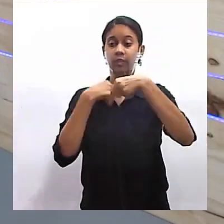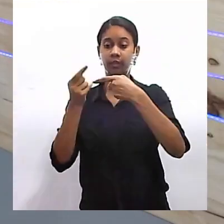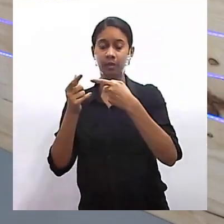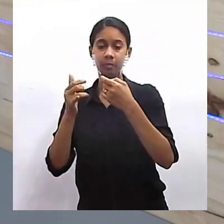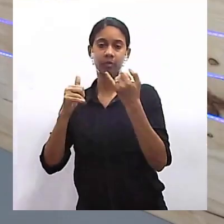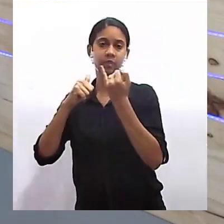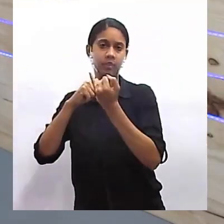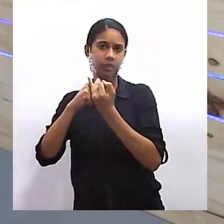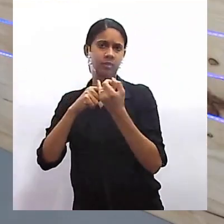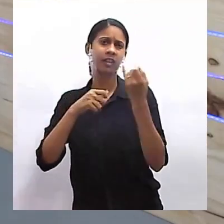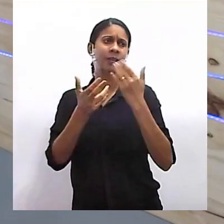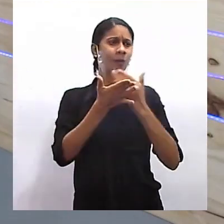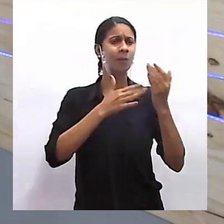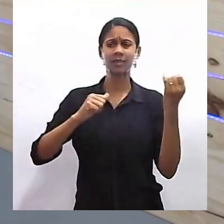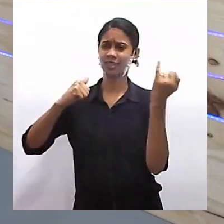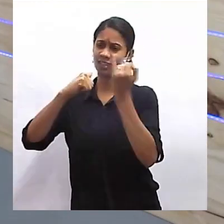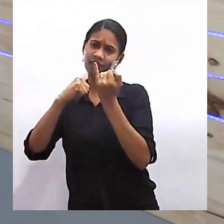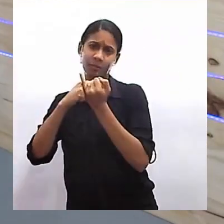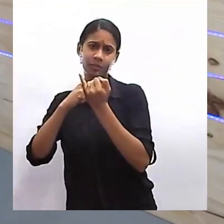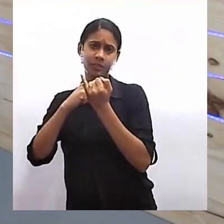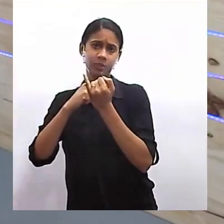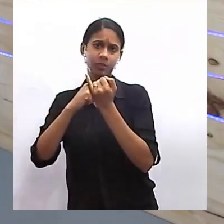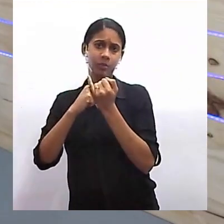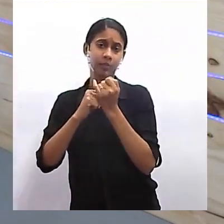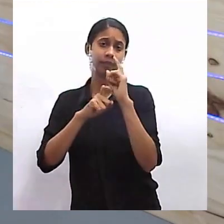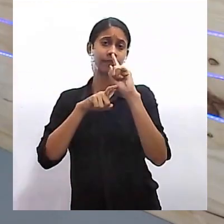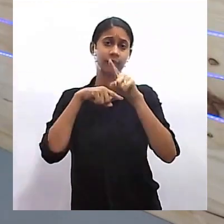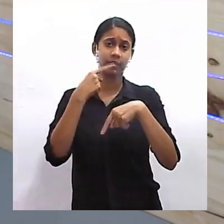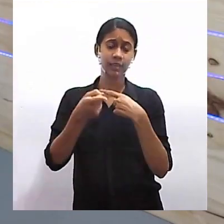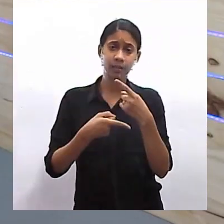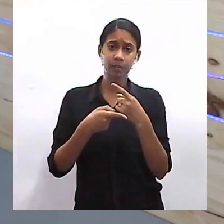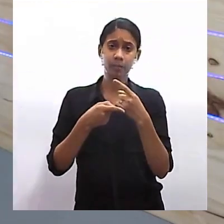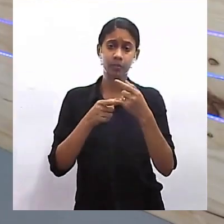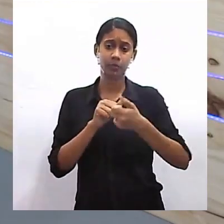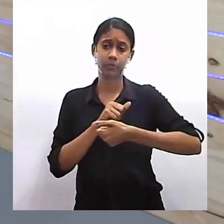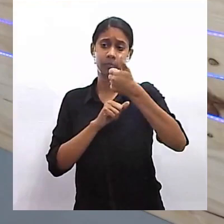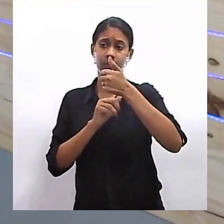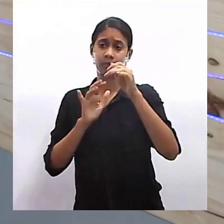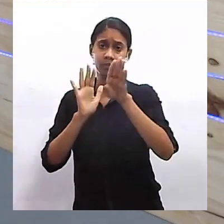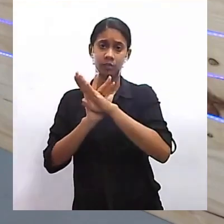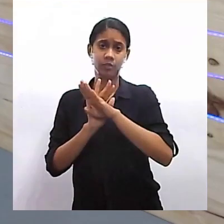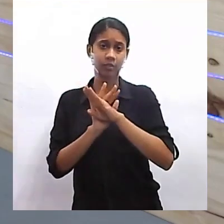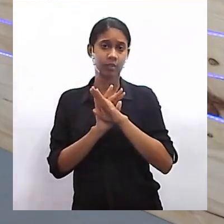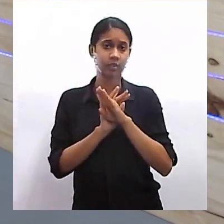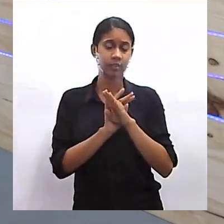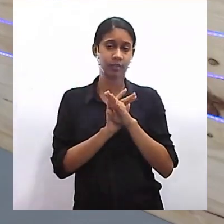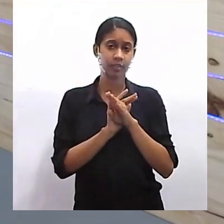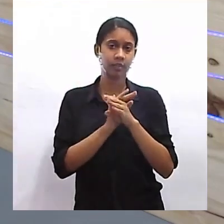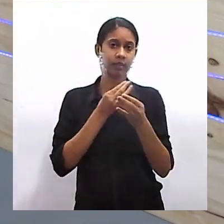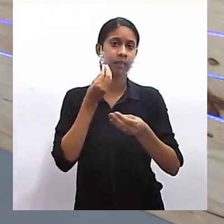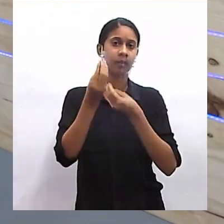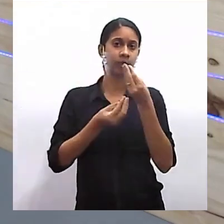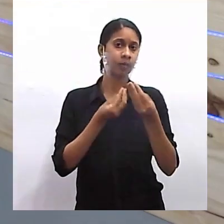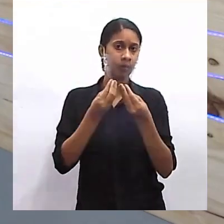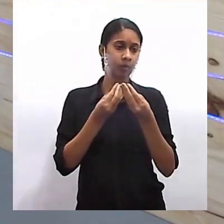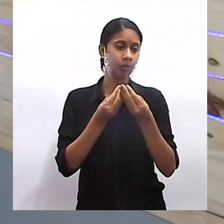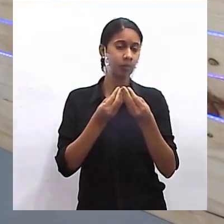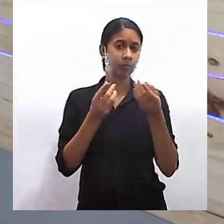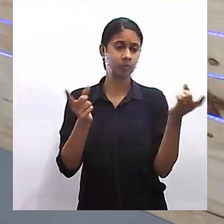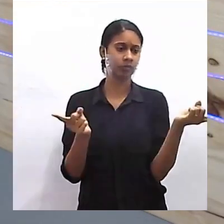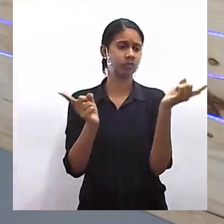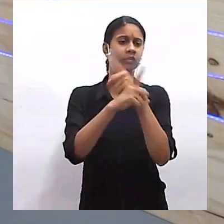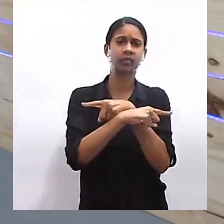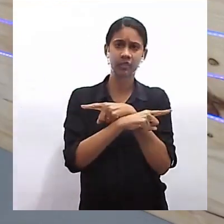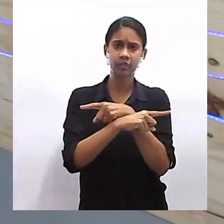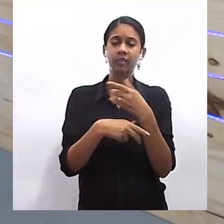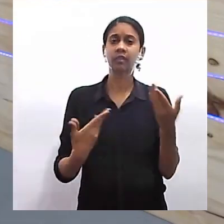porta, então vai me dar gargalo na entrega. Na hora que eu abrir no meu primeiro cliente em Jaboatão, tá a de Itapsuma. E a de Jaboatão está lá na